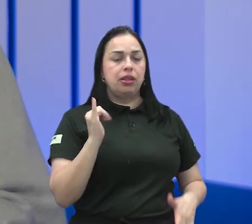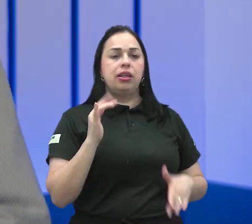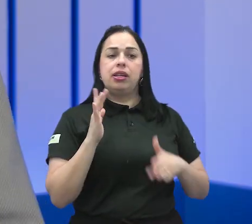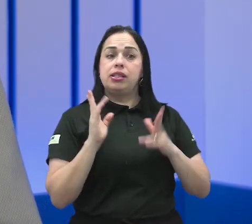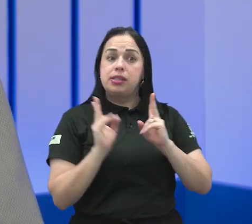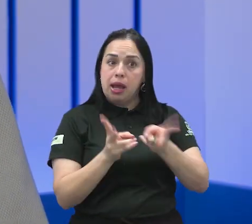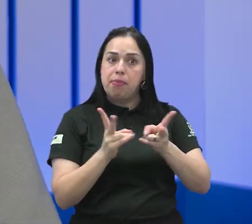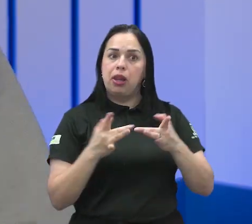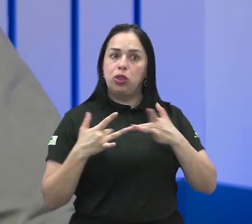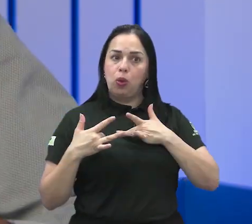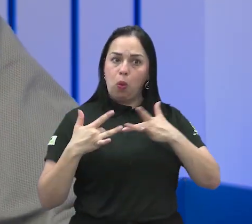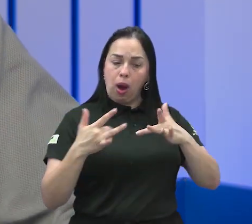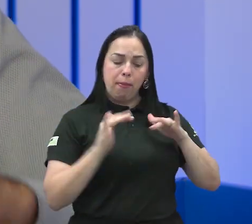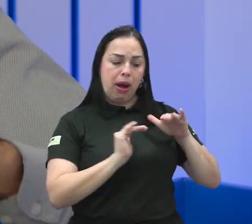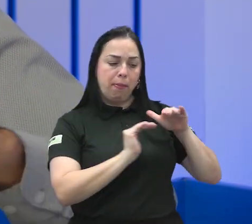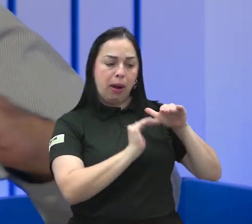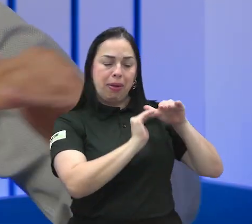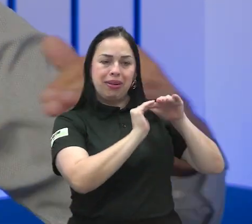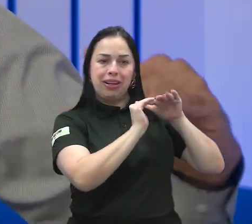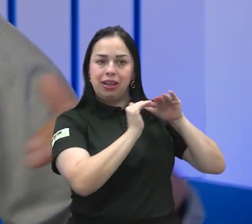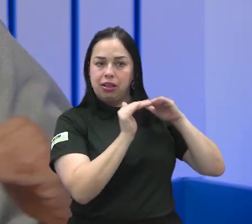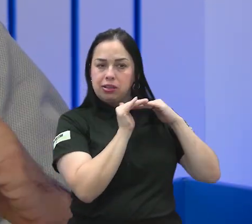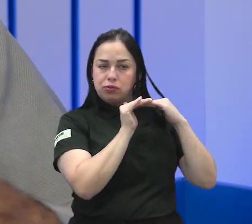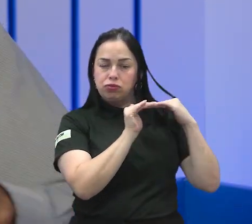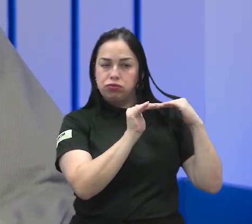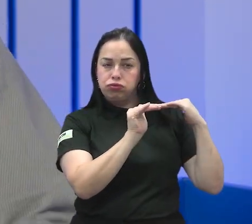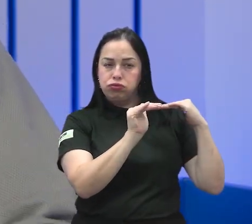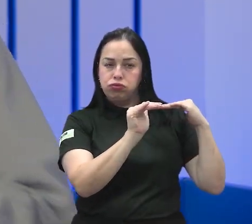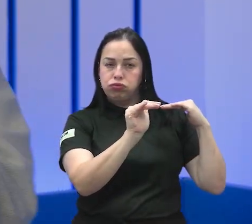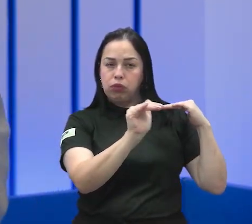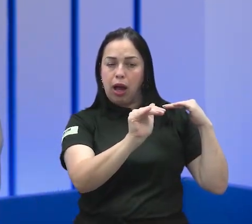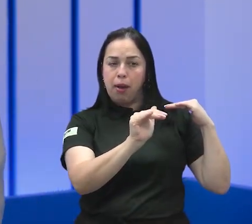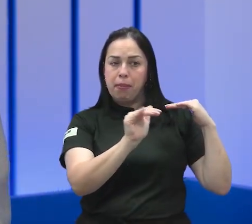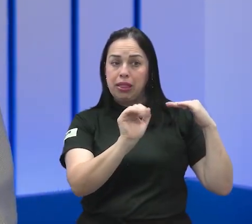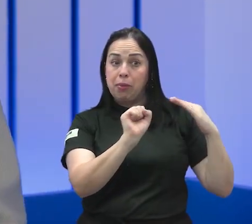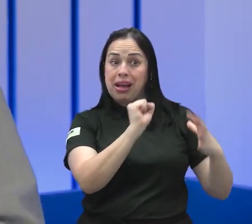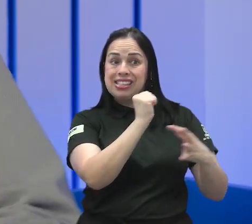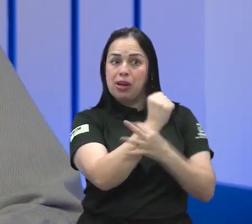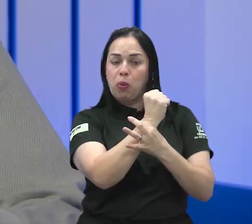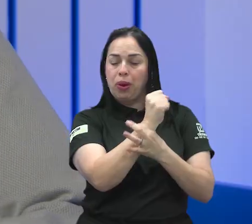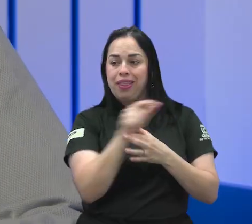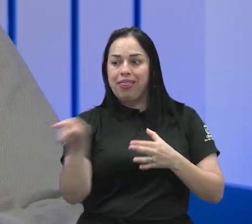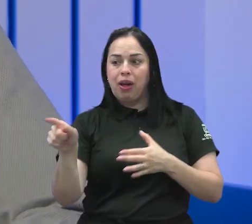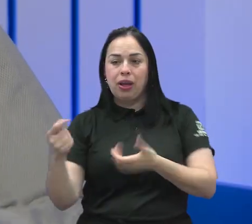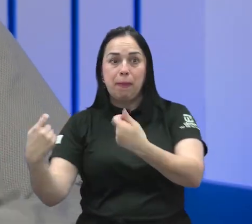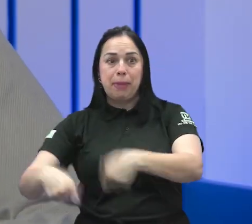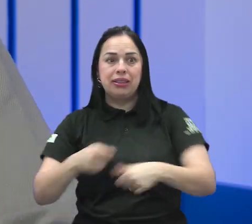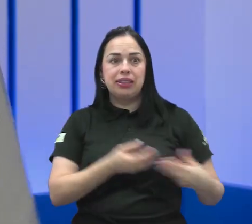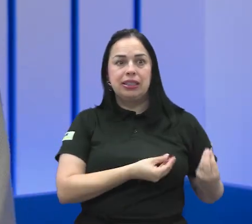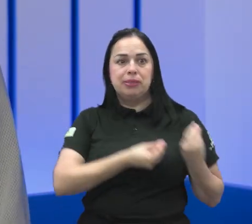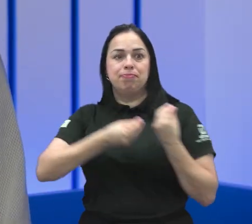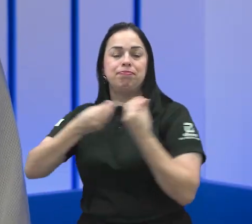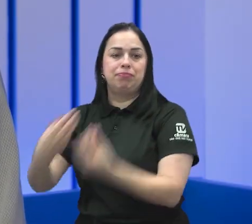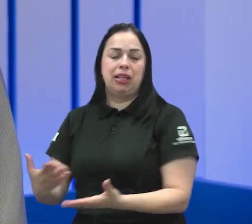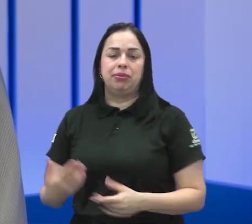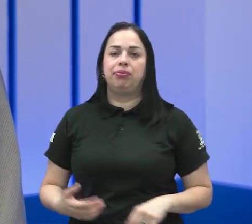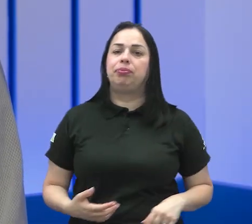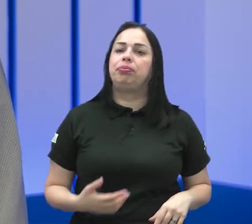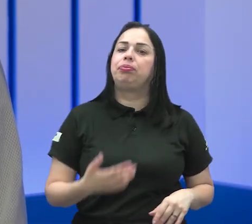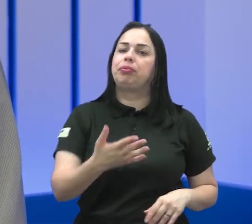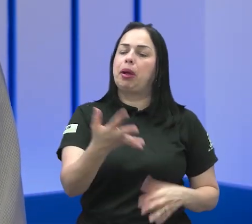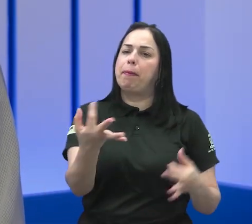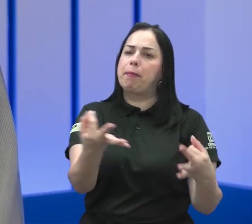sempre estão doando para que os estoques fiquem regulares, para ter uma segurança nesses momentos de maior demanda nos